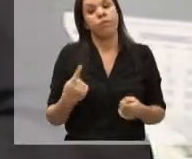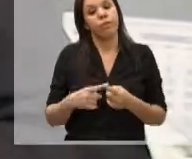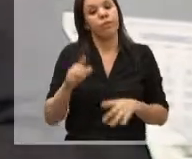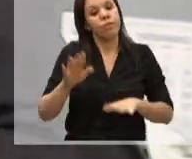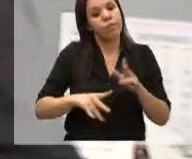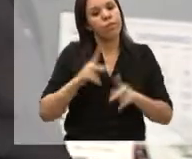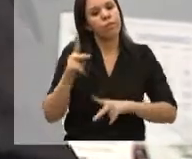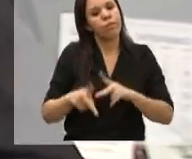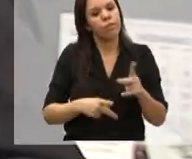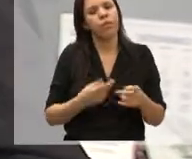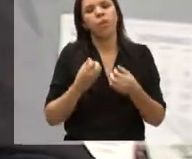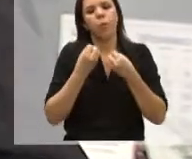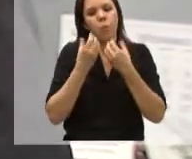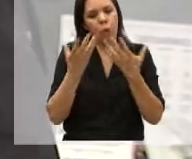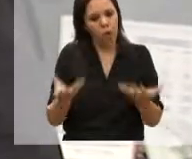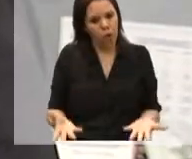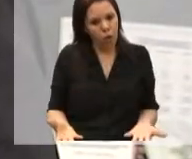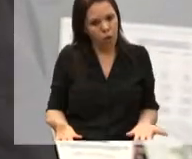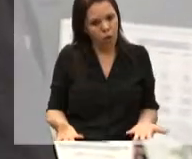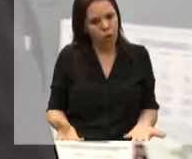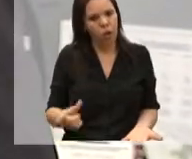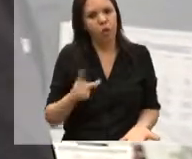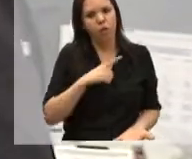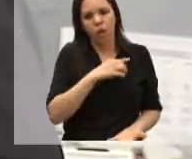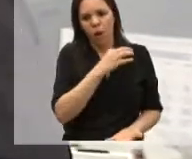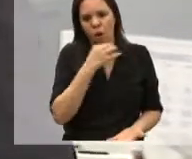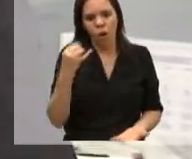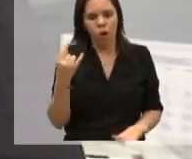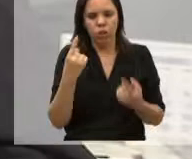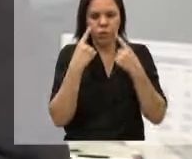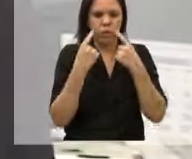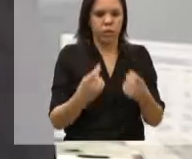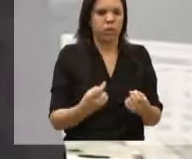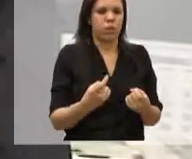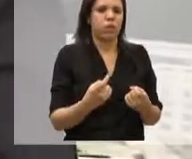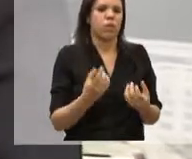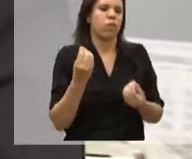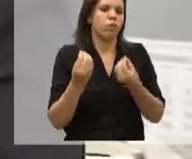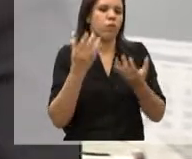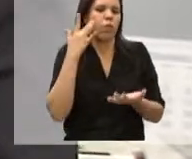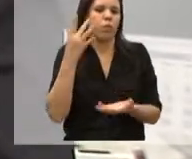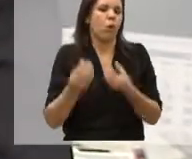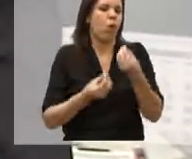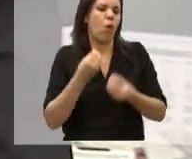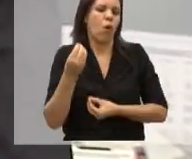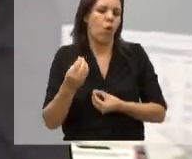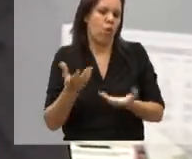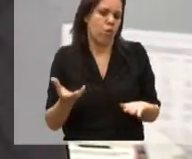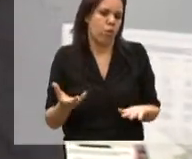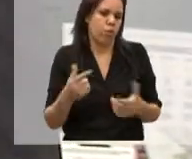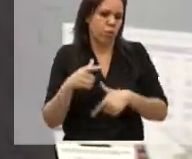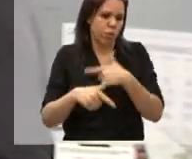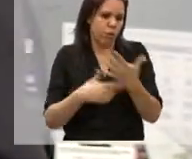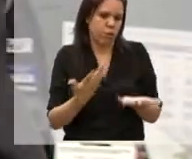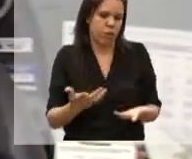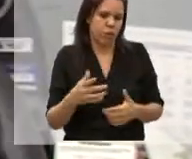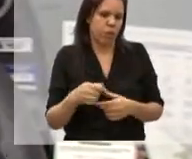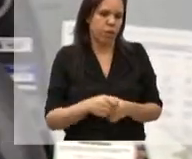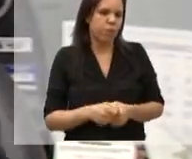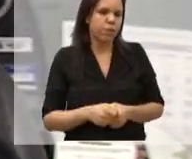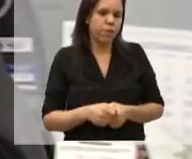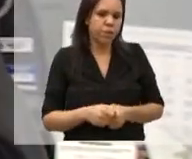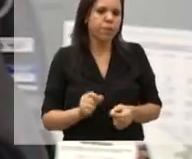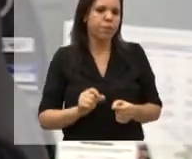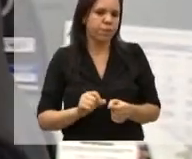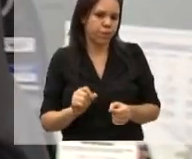são pessoas boas, pessoas bem intencionadas, mas que não sabem como proceder. Então aí é um trabalho também do parlamentar. Isso a gente